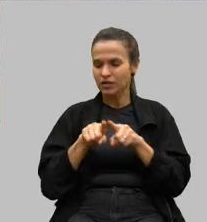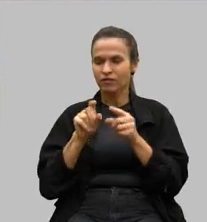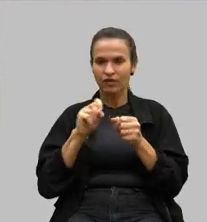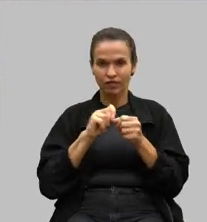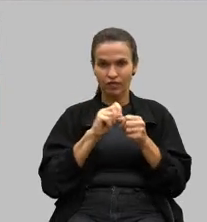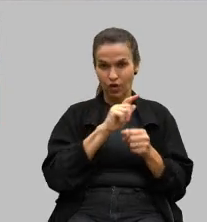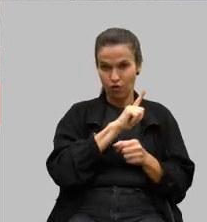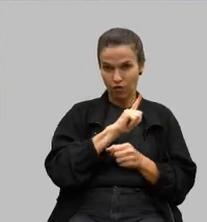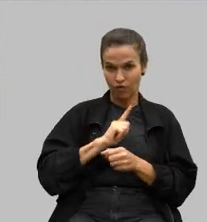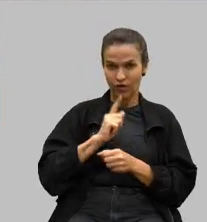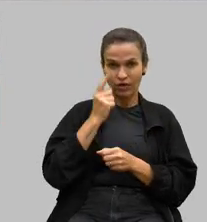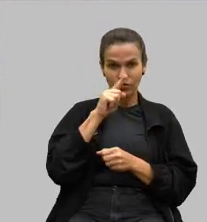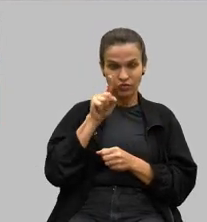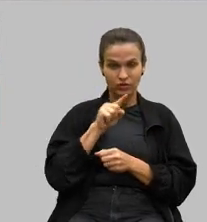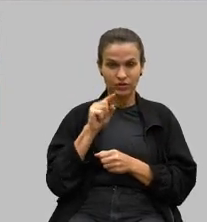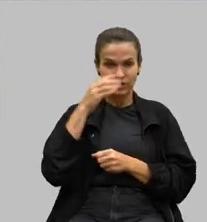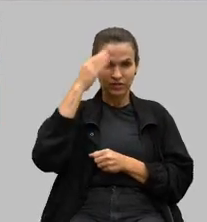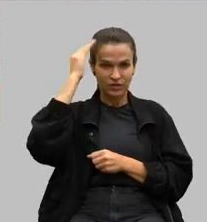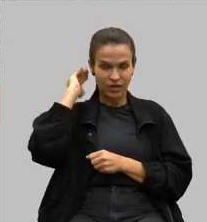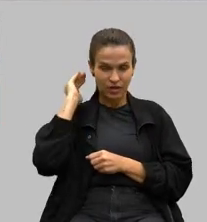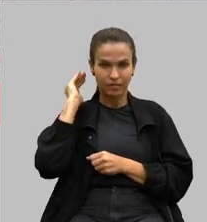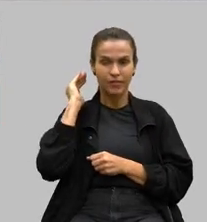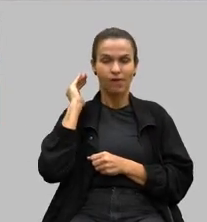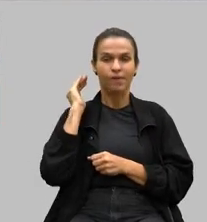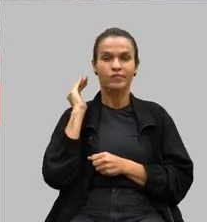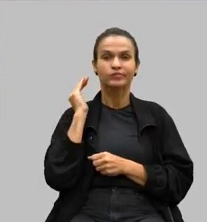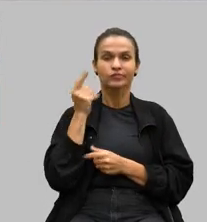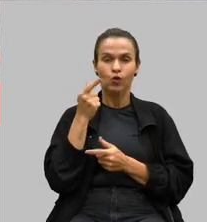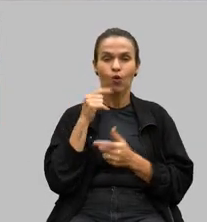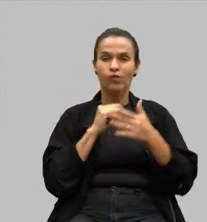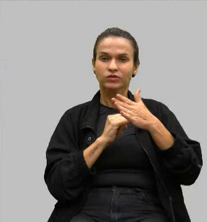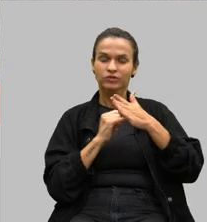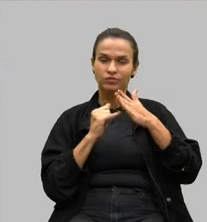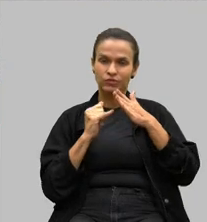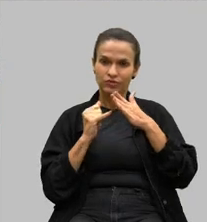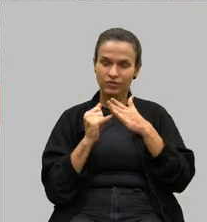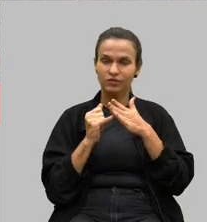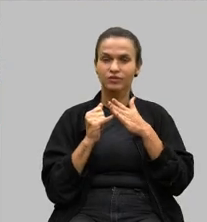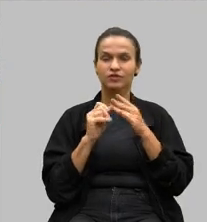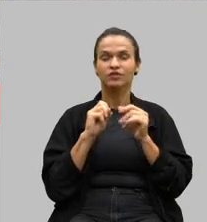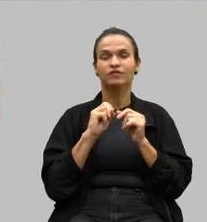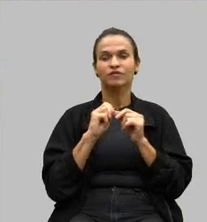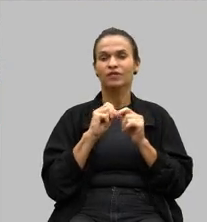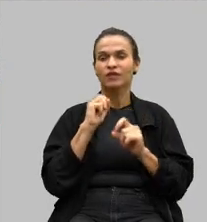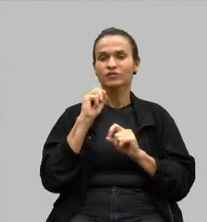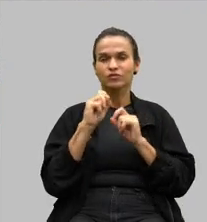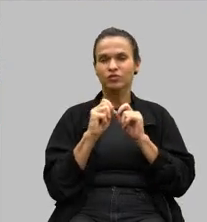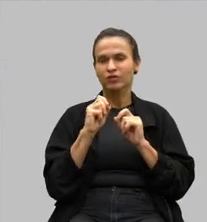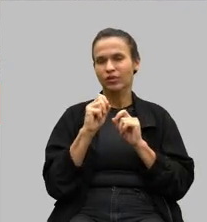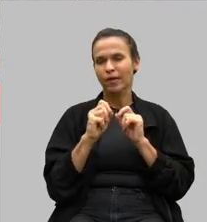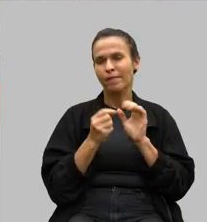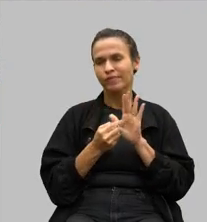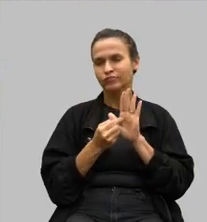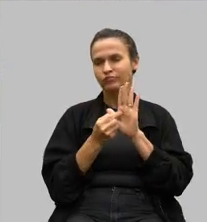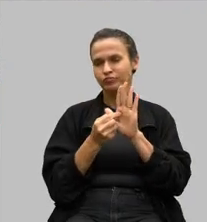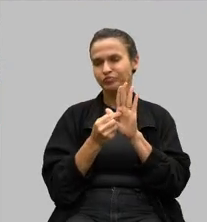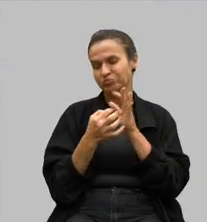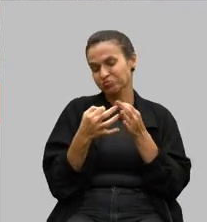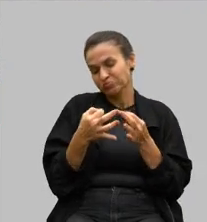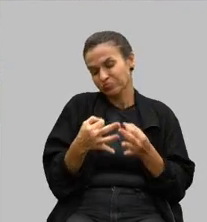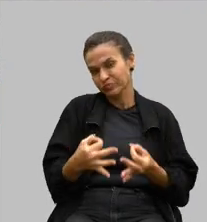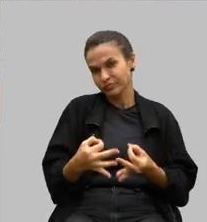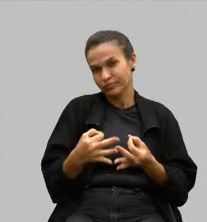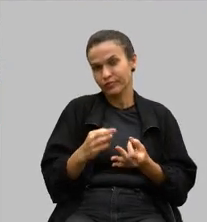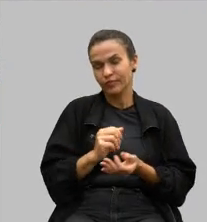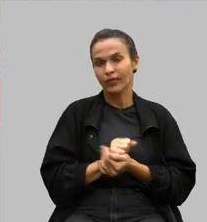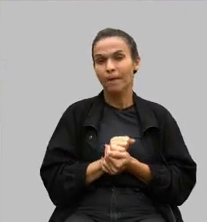governo Zema com eh instituições que fazem pareceres sob medida